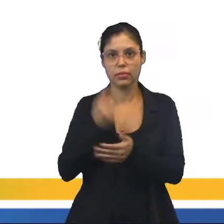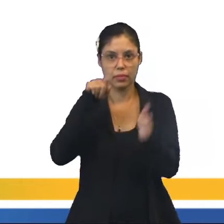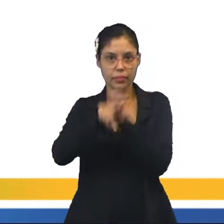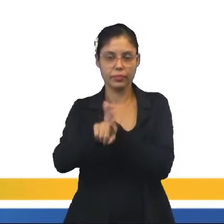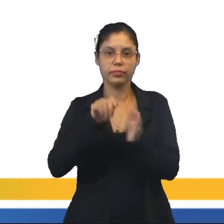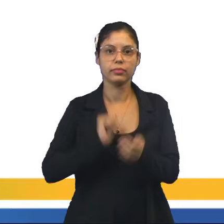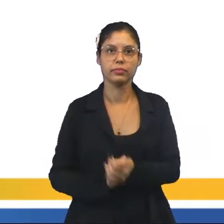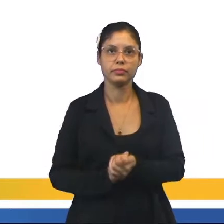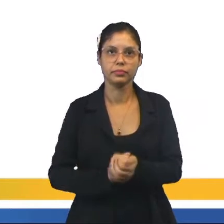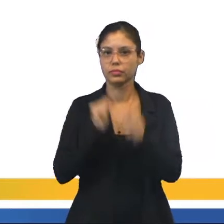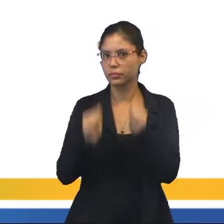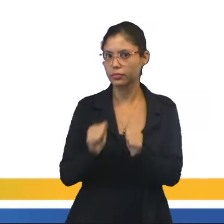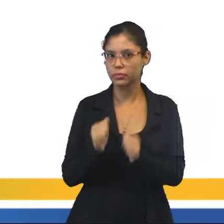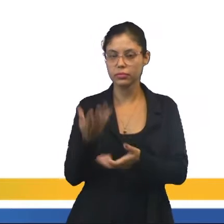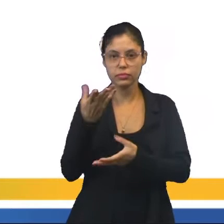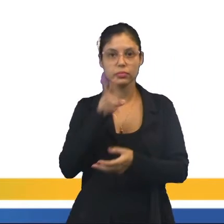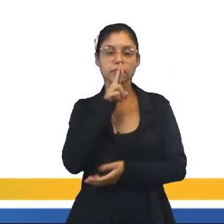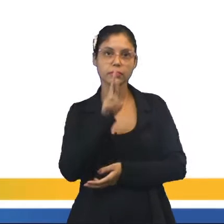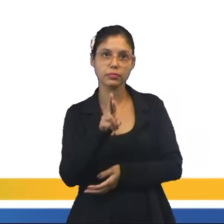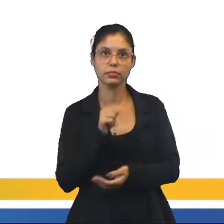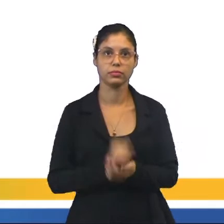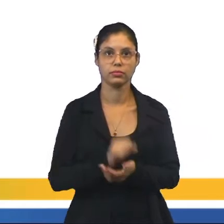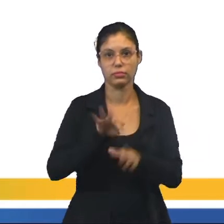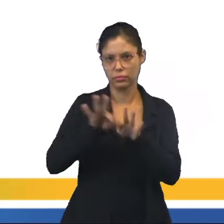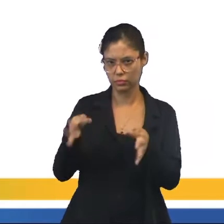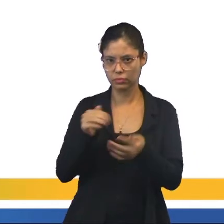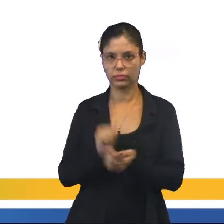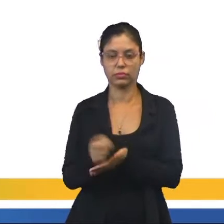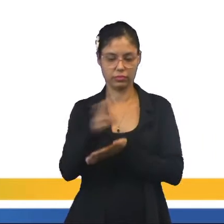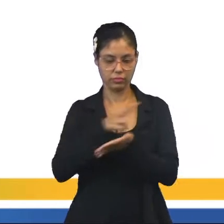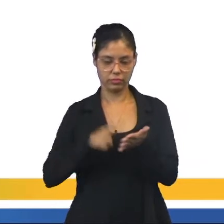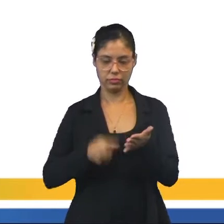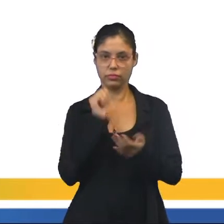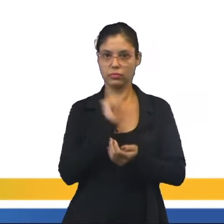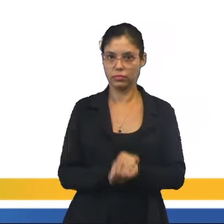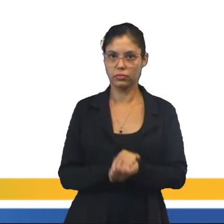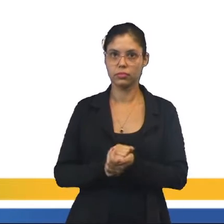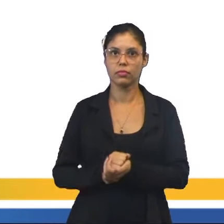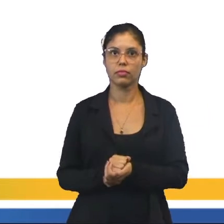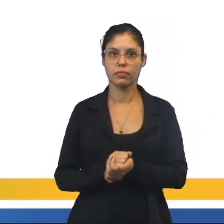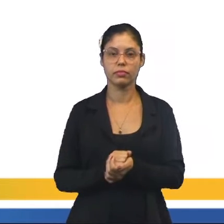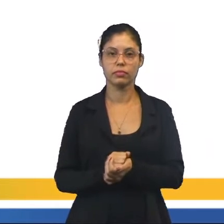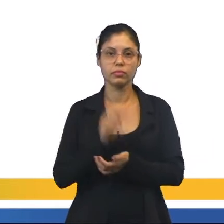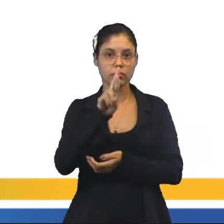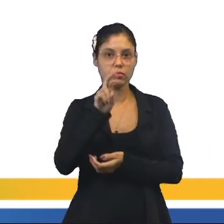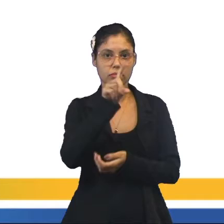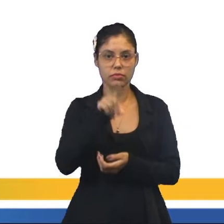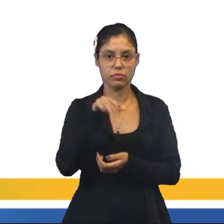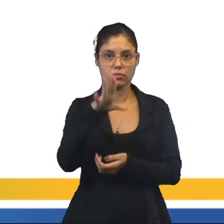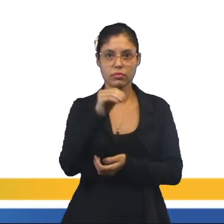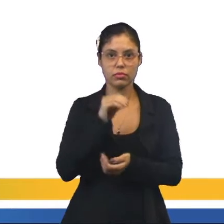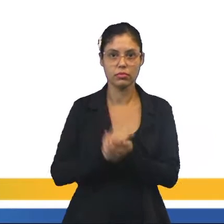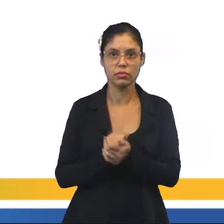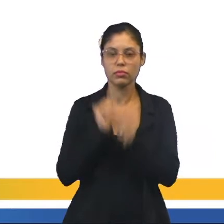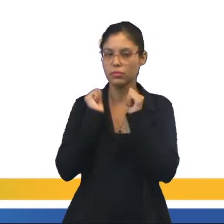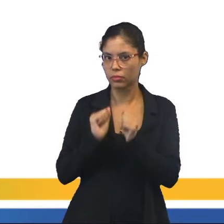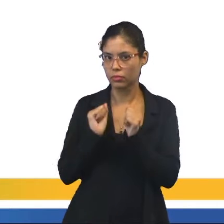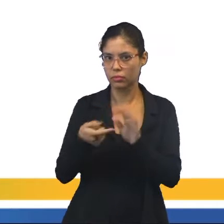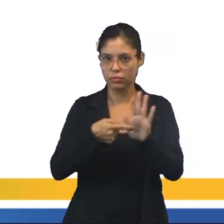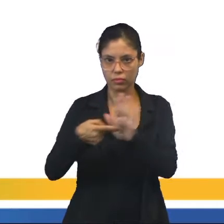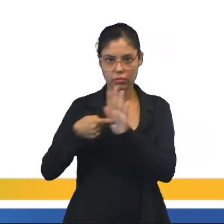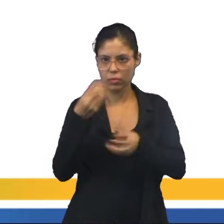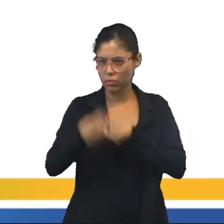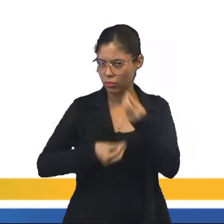questão. Ela pode ser resolvida simplesmente na leitura. Uma razão pode ser